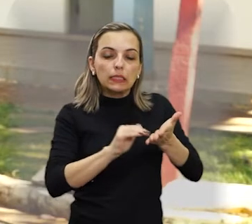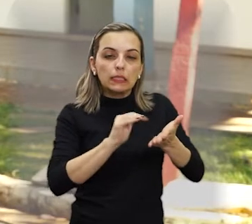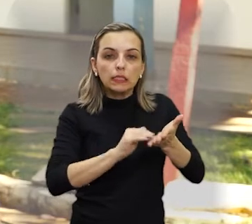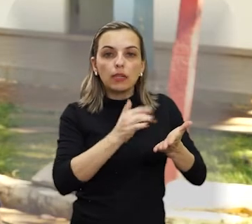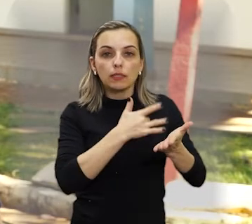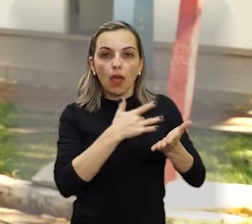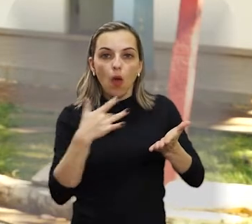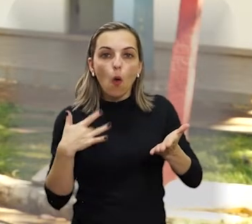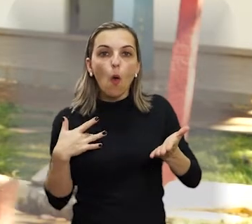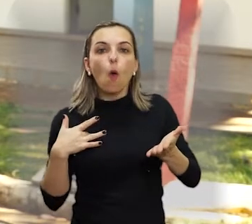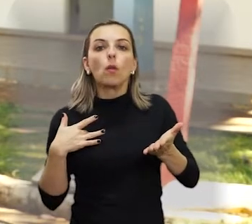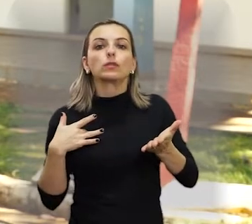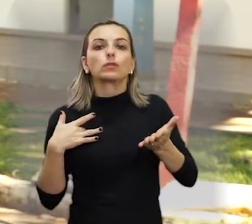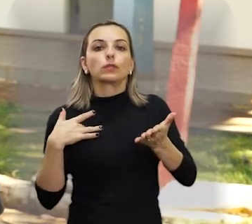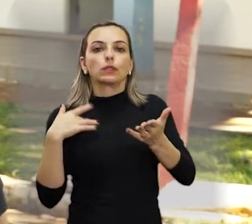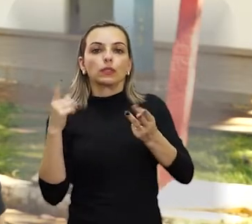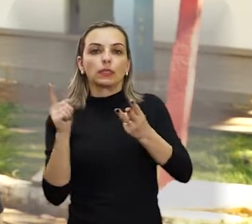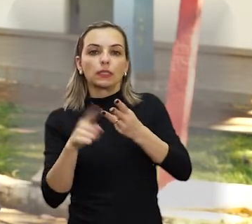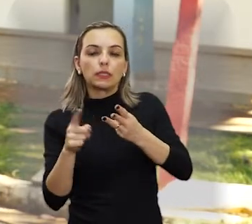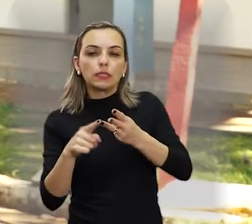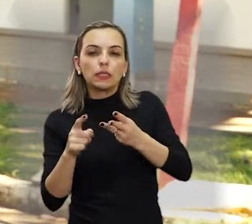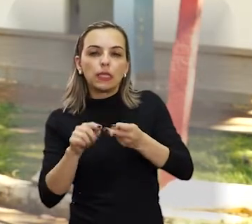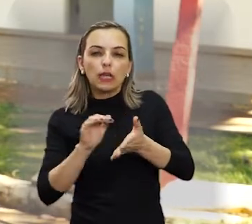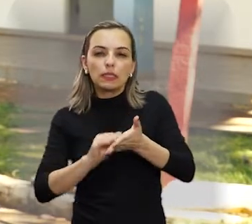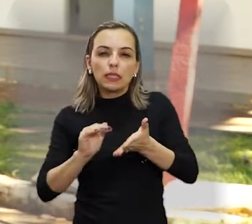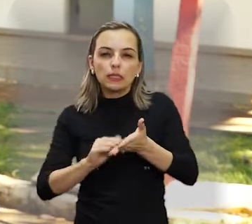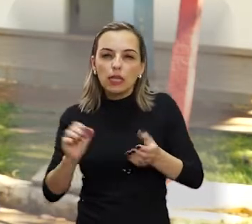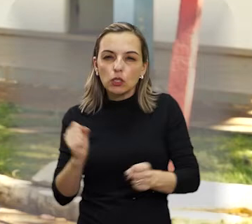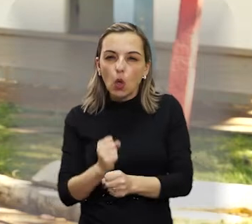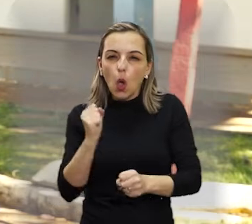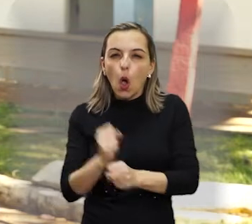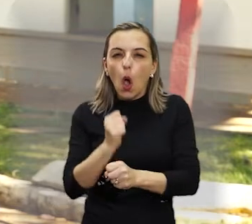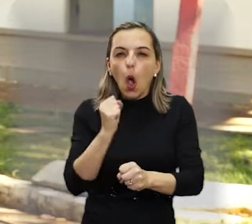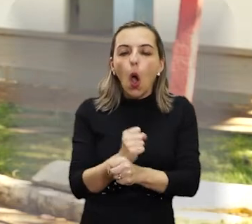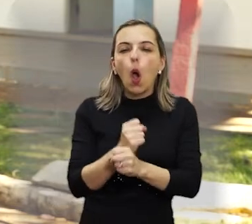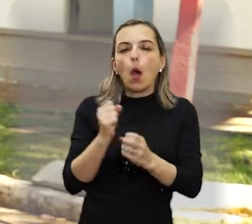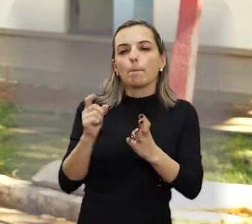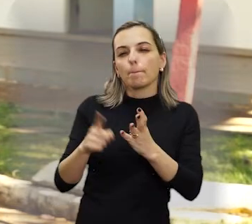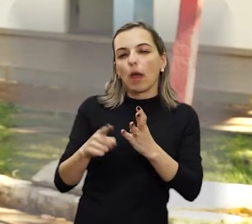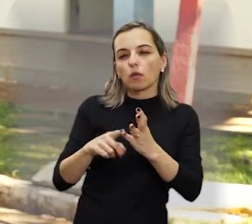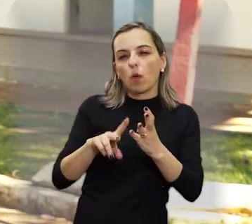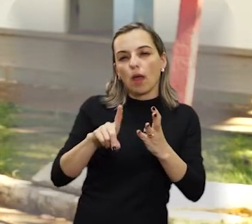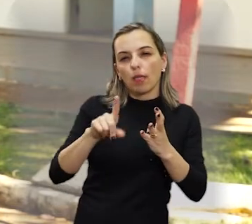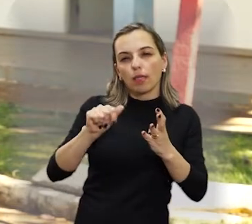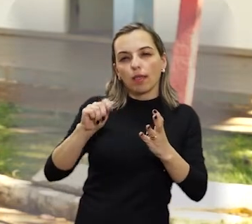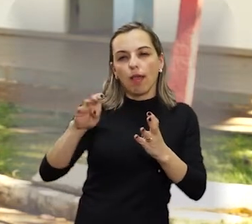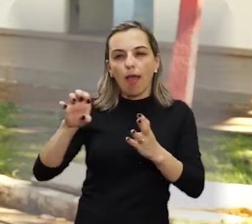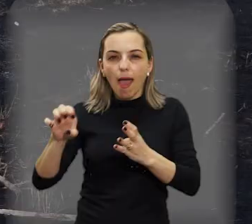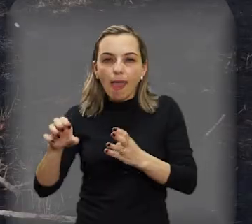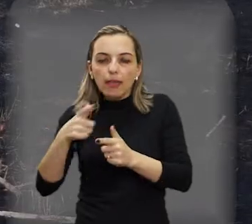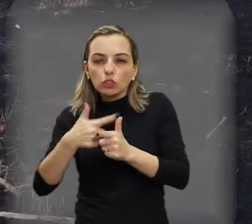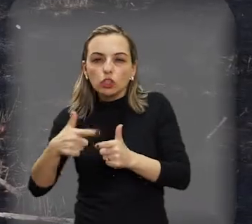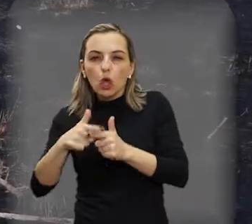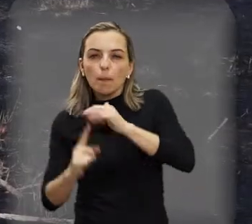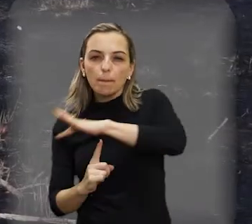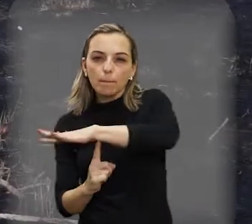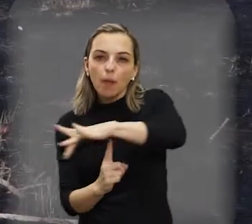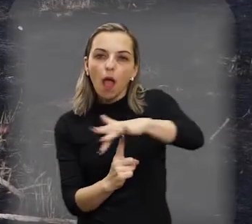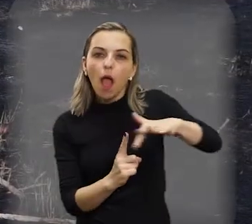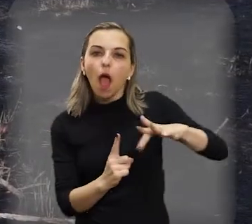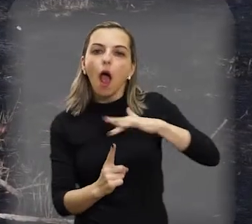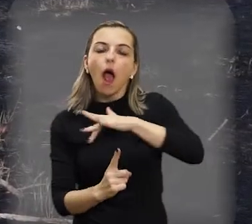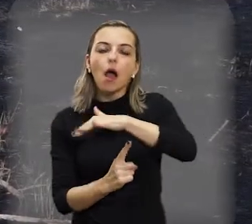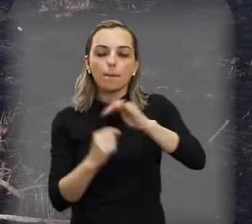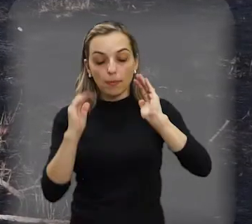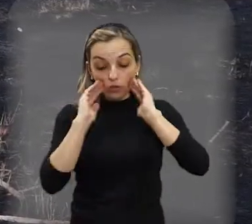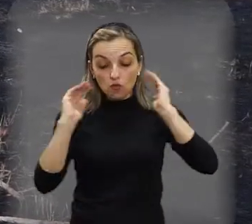né? Então, através da Secretaria de Segurança Pública e das outras secretarias, prioritariamente a Secretaria de Saúde, Secretaria de Obras,